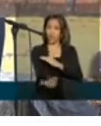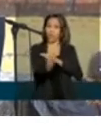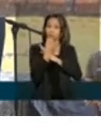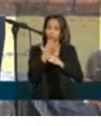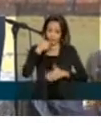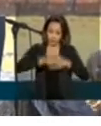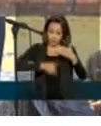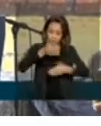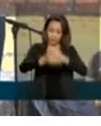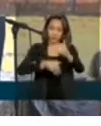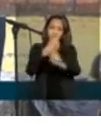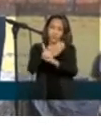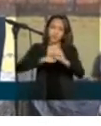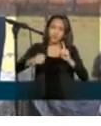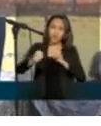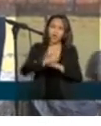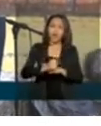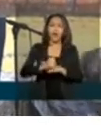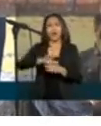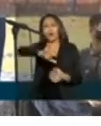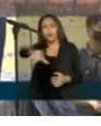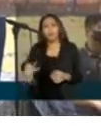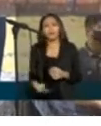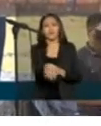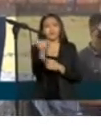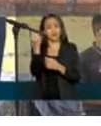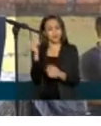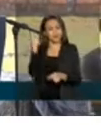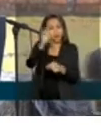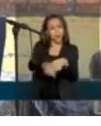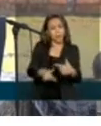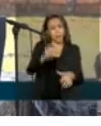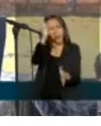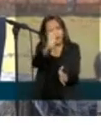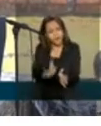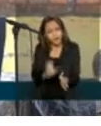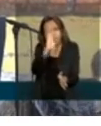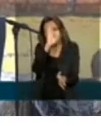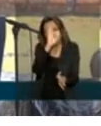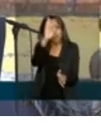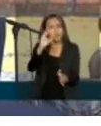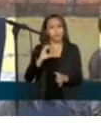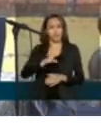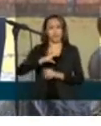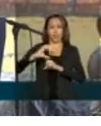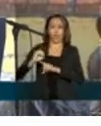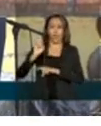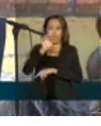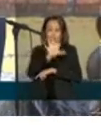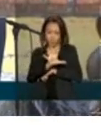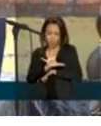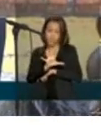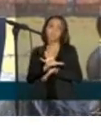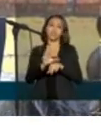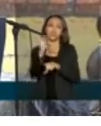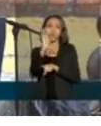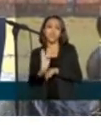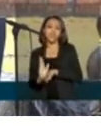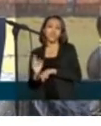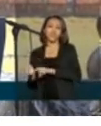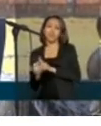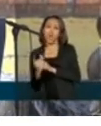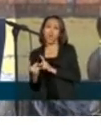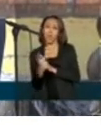social, de geração de oportunidades ao Brasil e principalmente ao centro-oeste brasileiro, tornando os nossos produtos mais